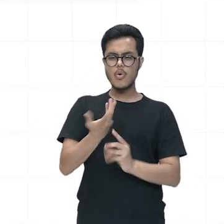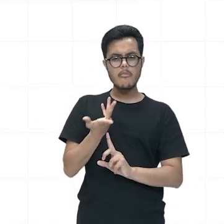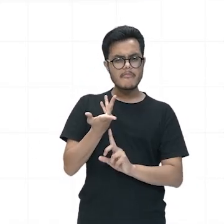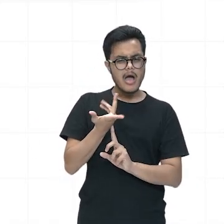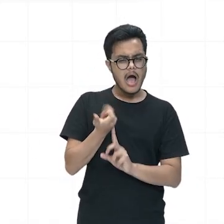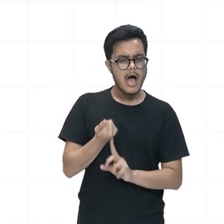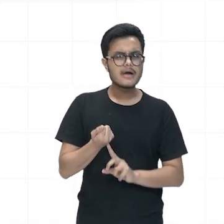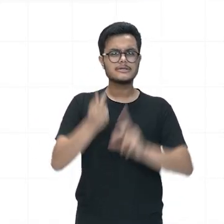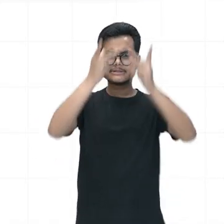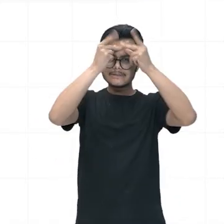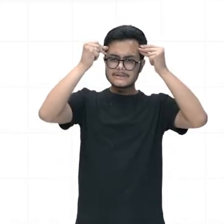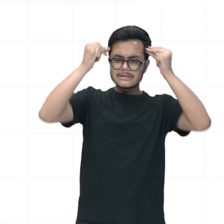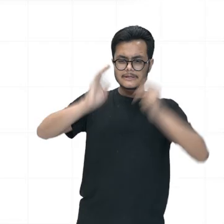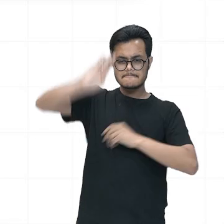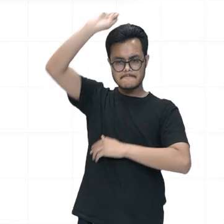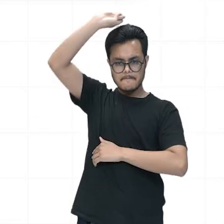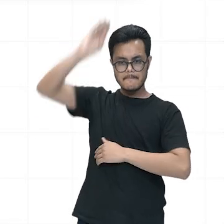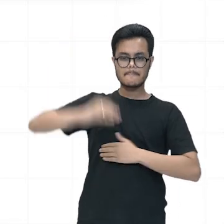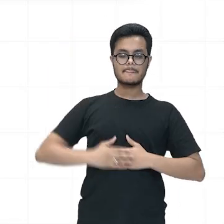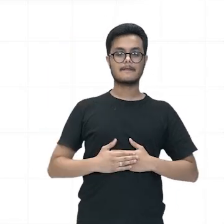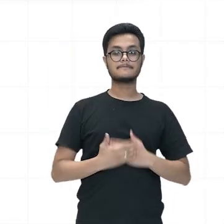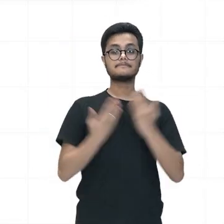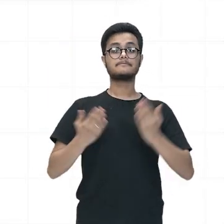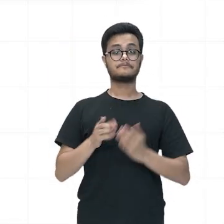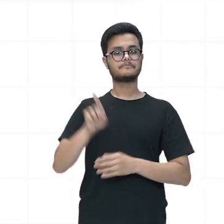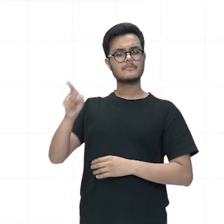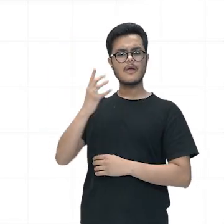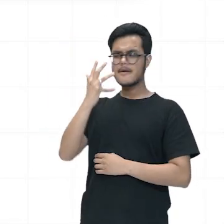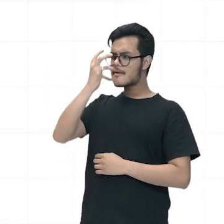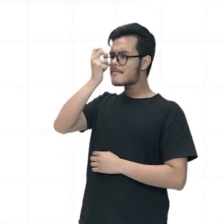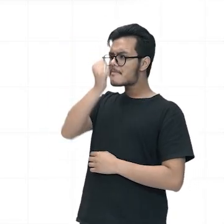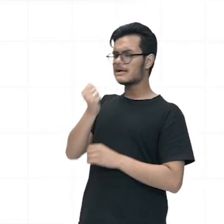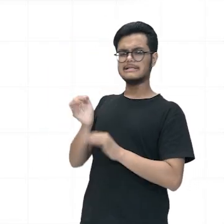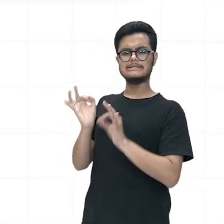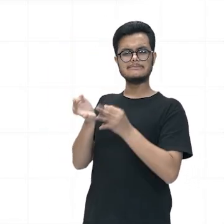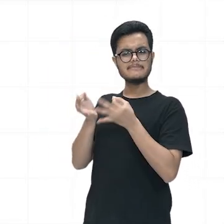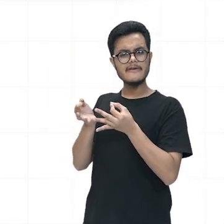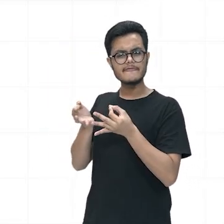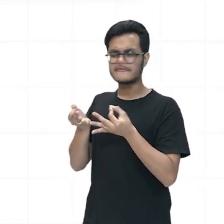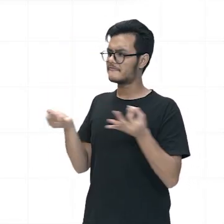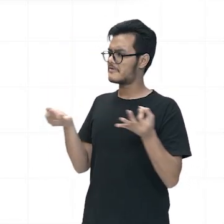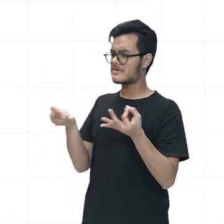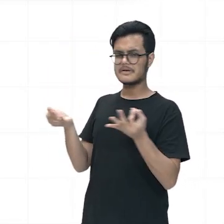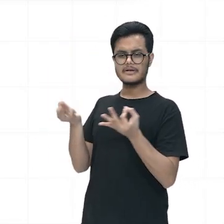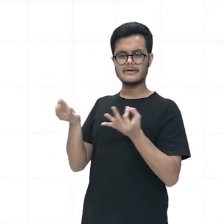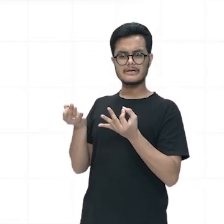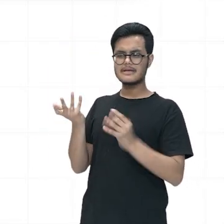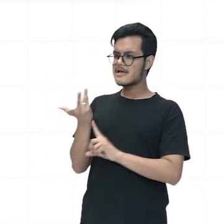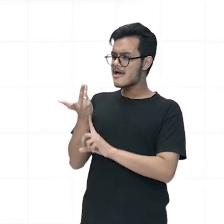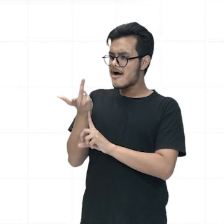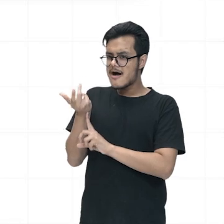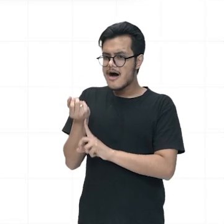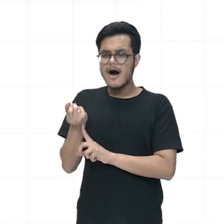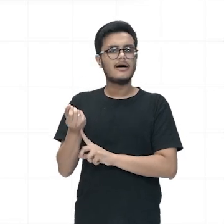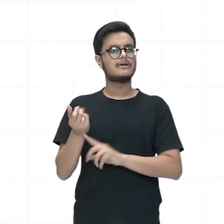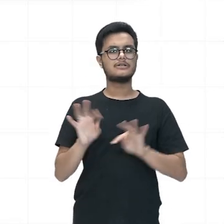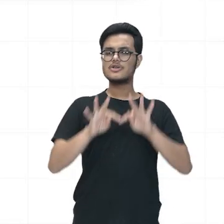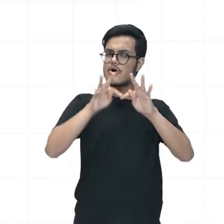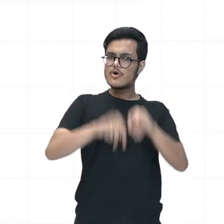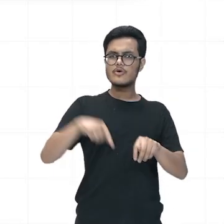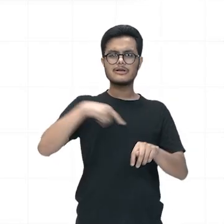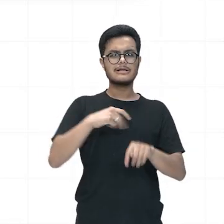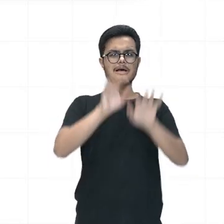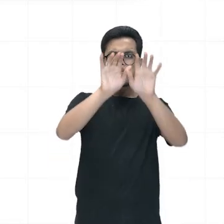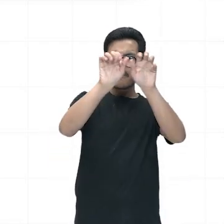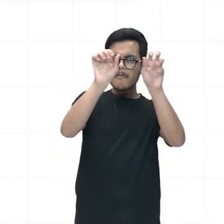arte greco-romana, desenvolveu o conceito então de beleza equilibrada e harmoniosa. Todas as suas obras buscavam proporção